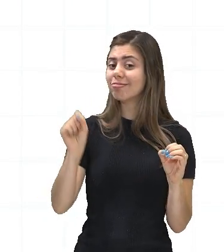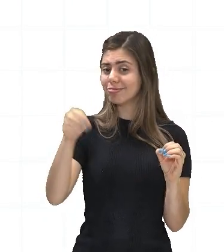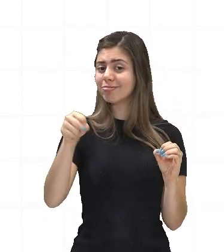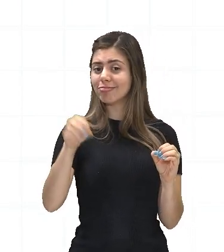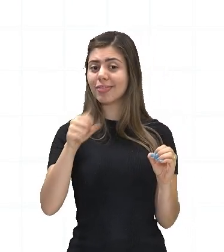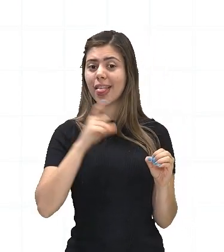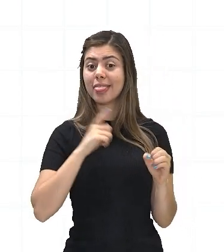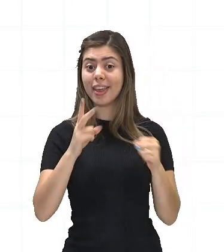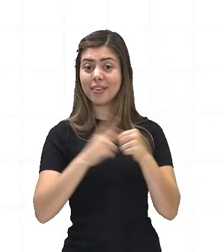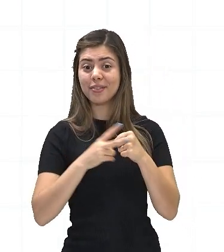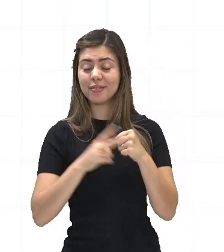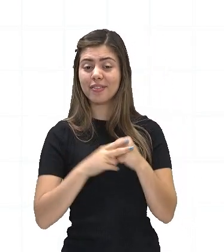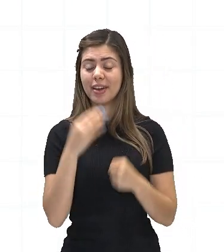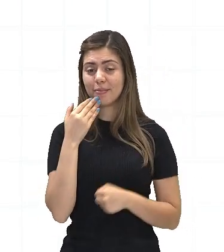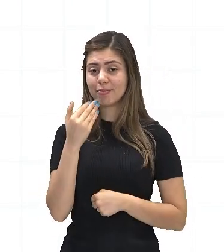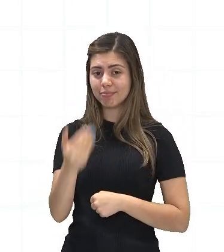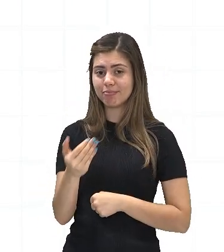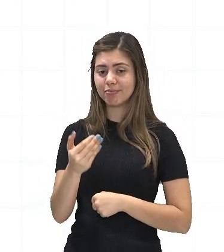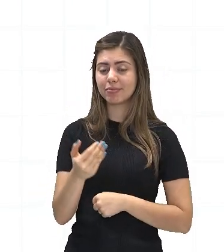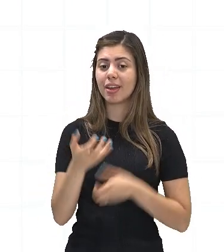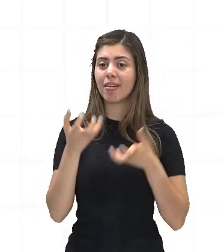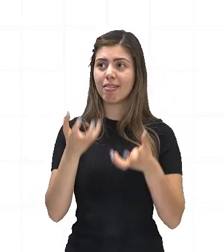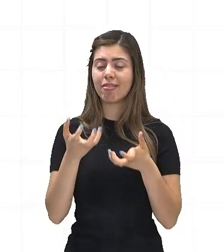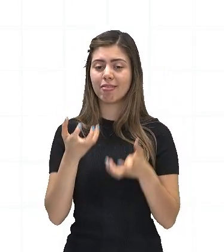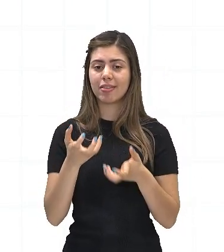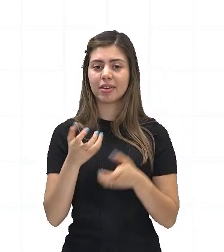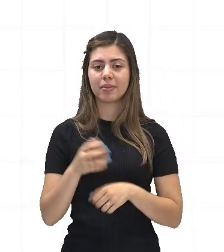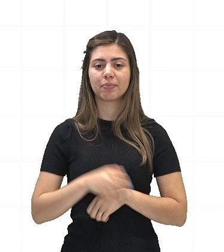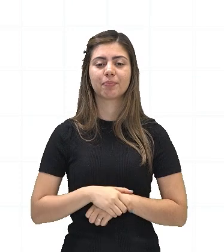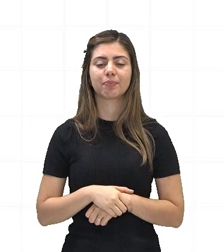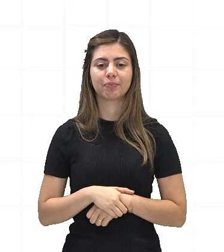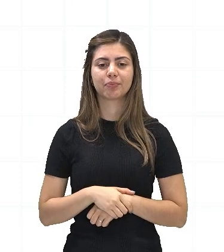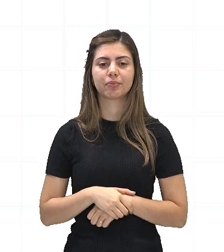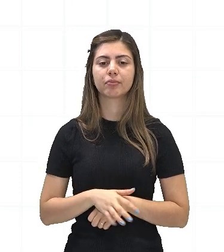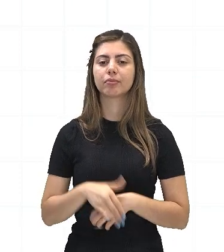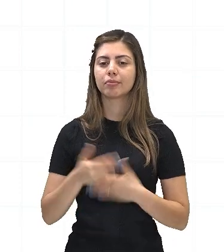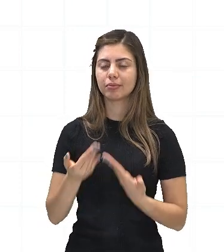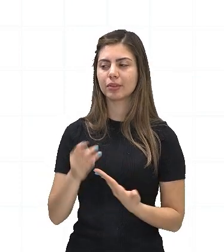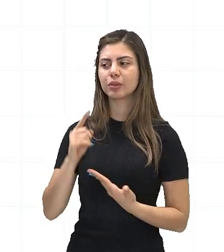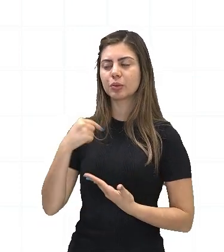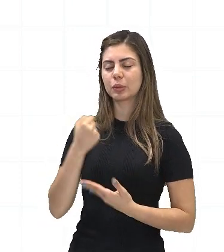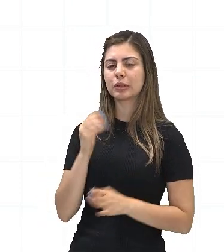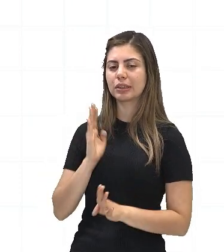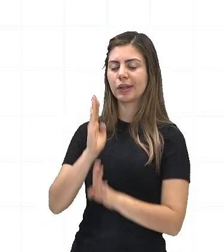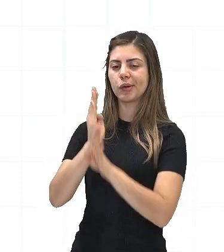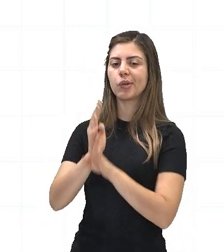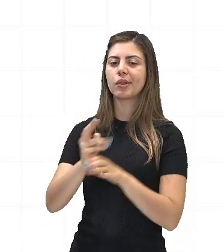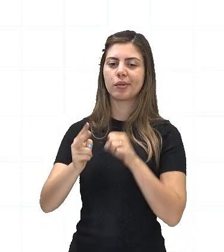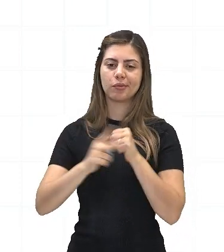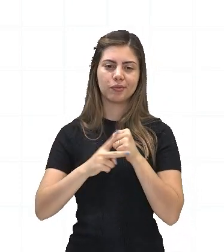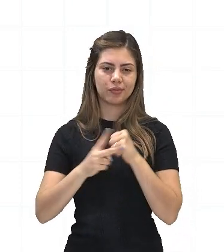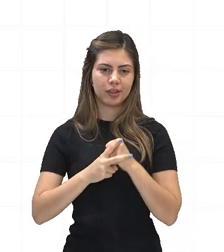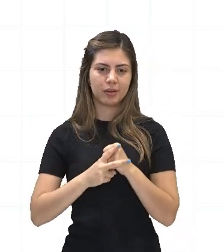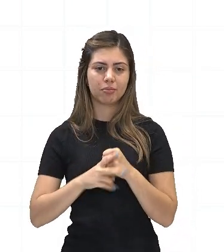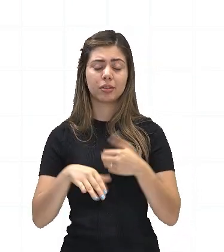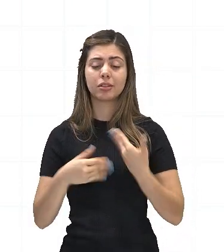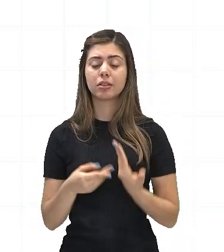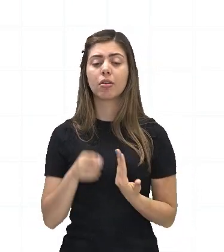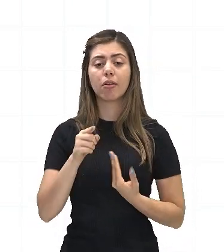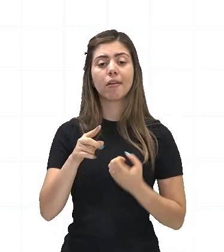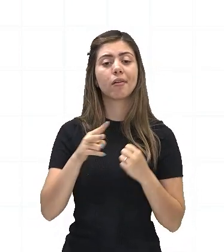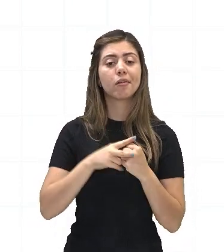tem o verbo ali, pede. Né? Então, já identifiquei qual é o verbo. O que eu faço com este verbo?